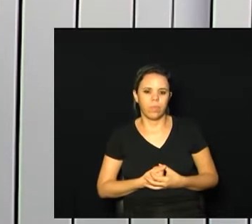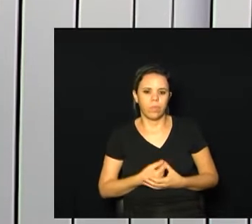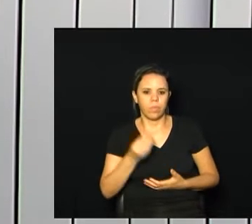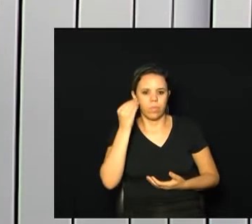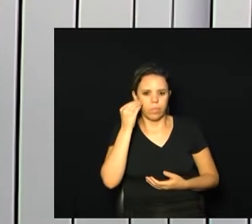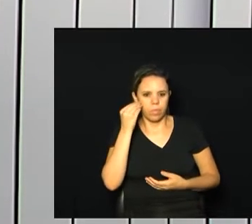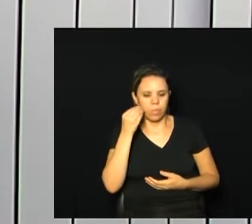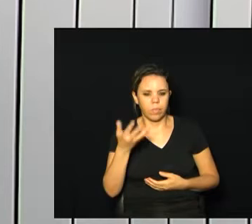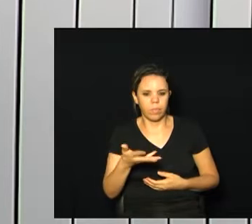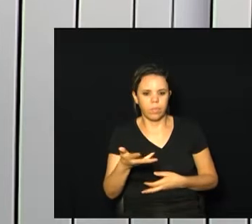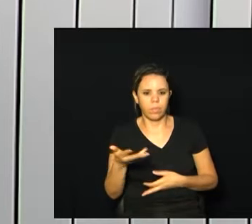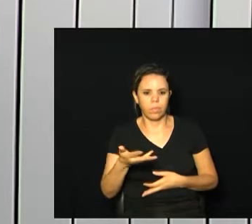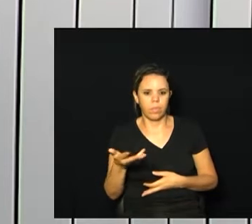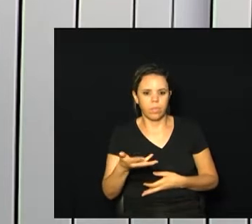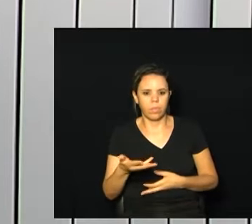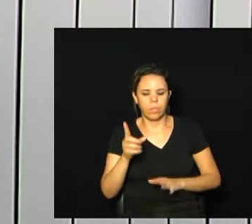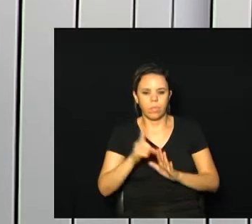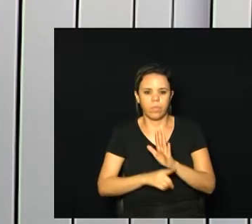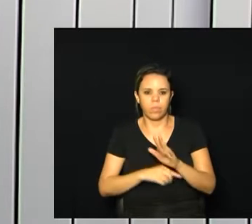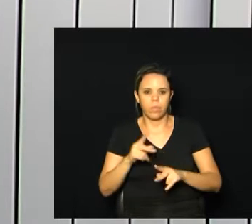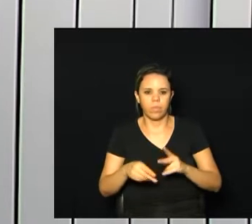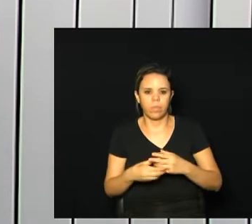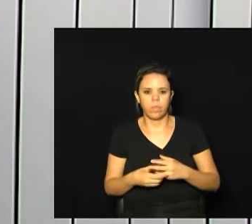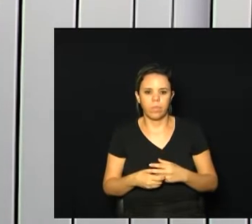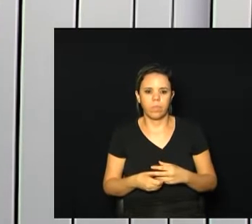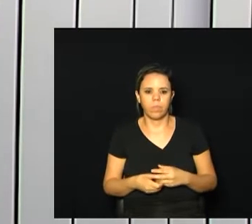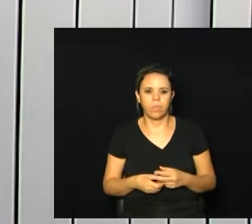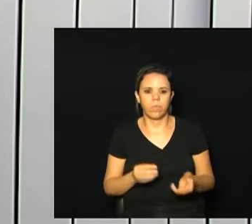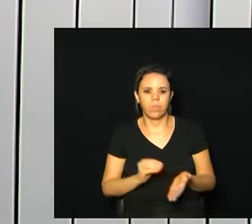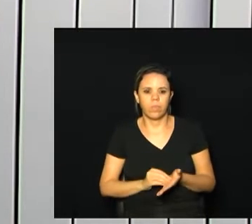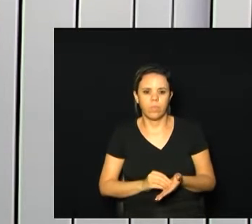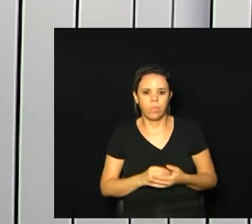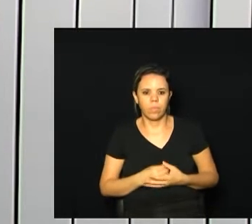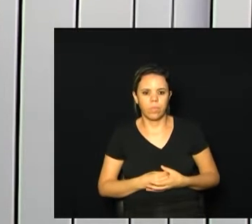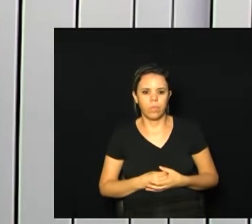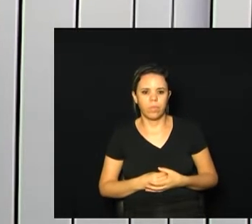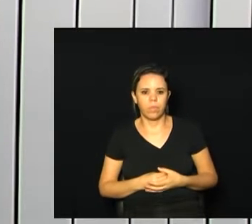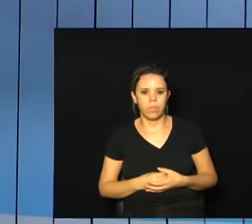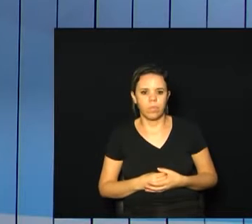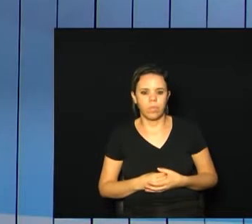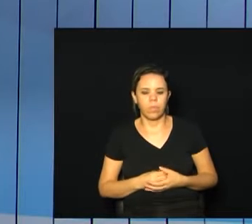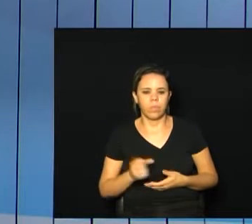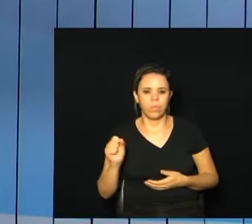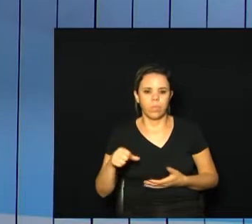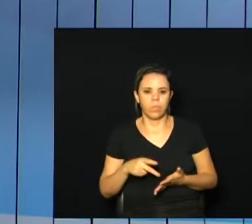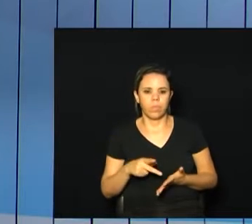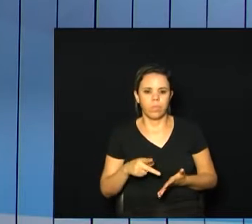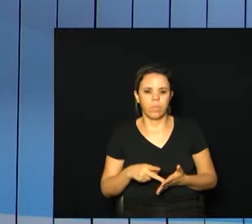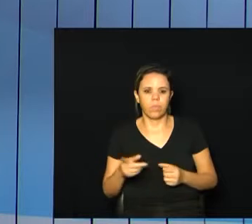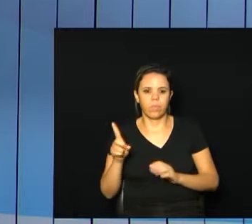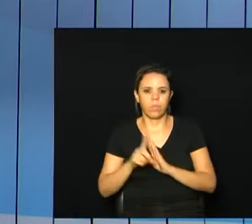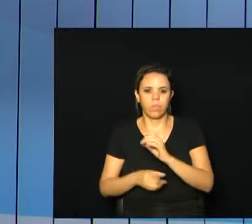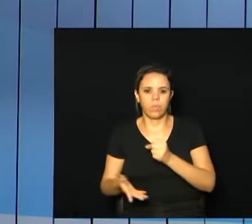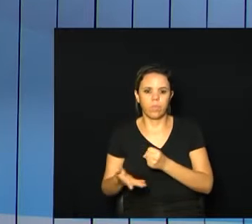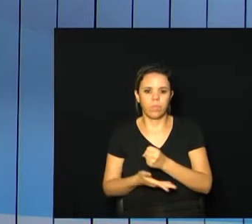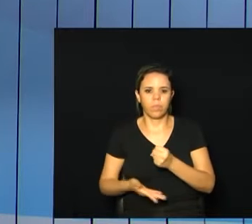tentar acelerar estes direitos da população que está desassistida, Renata? Sim, na verdade são direitos básicos, né?